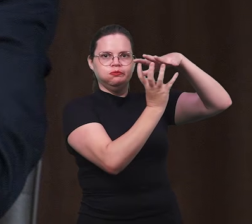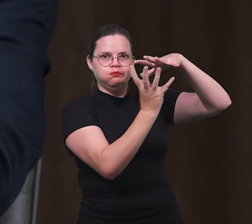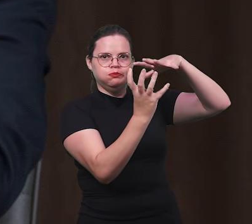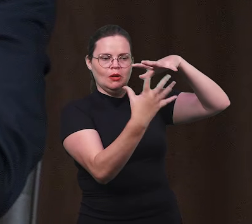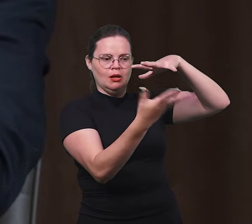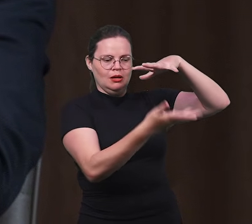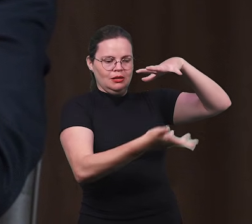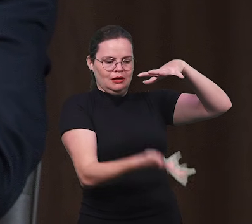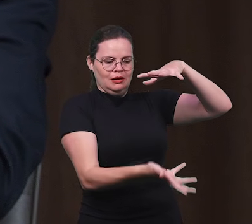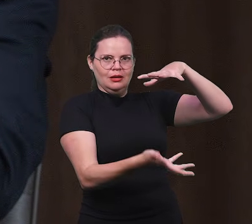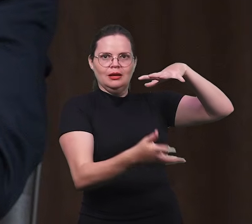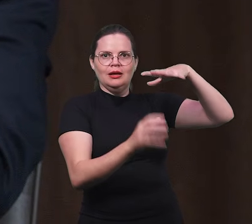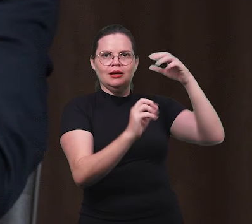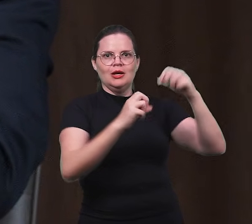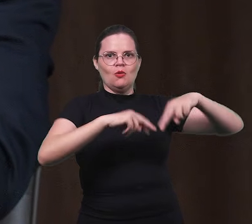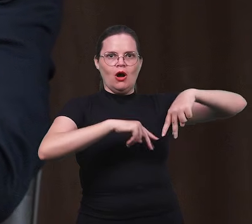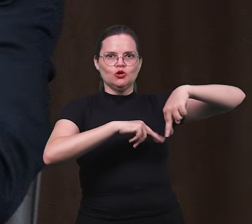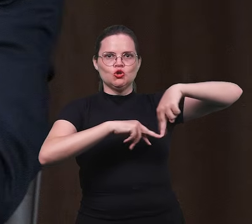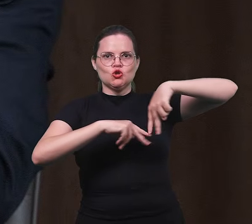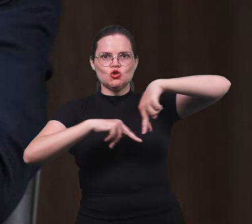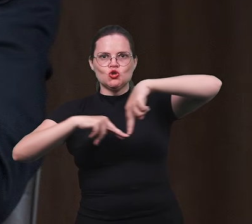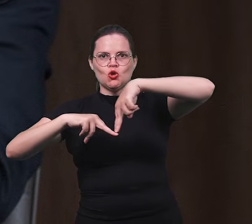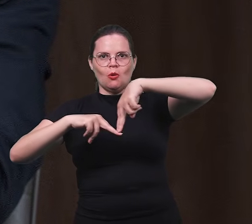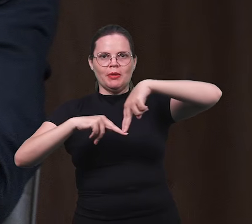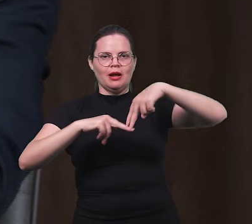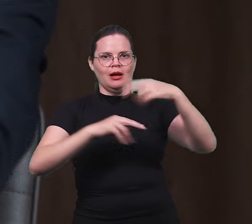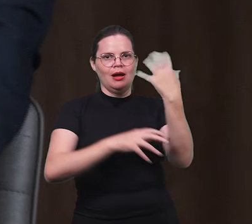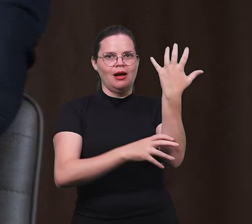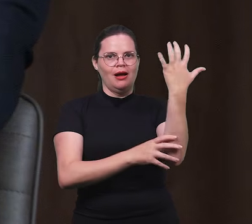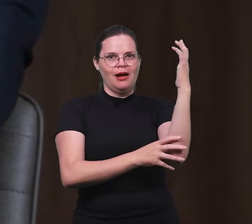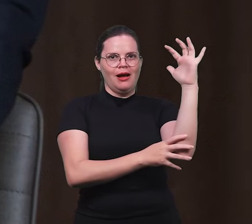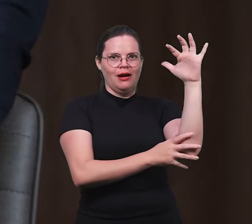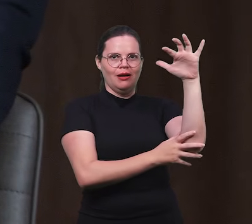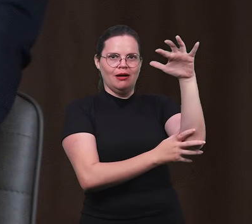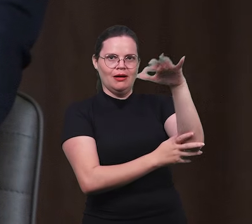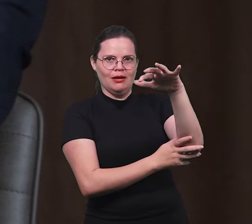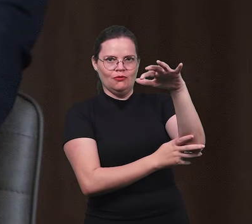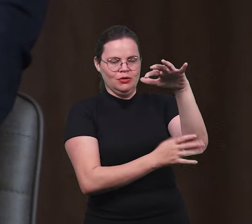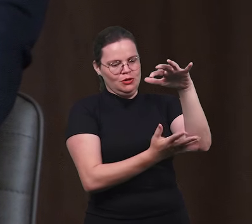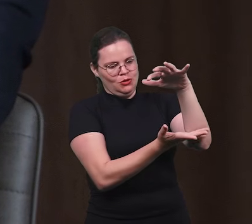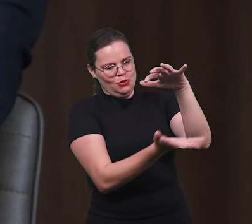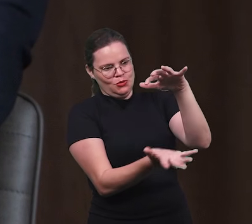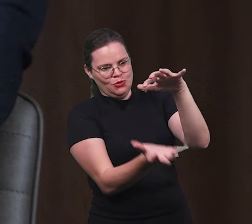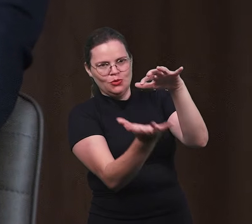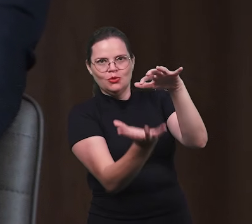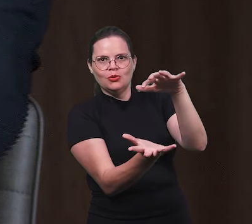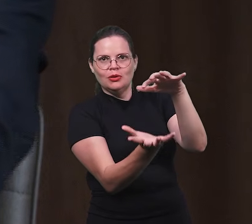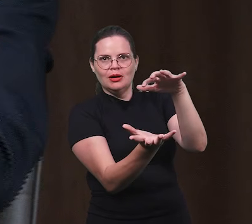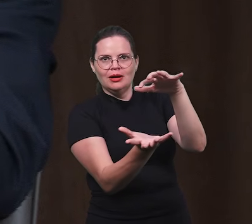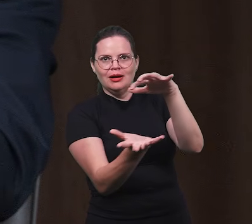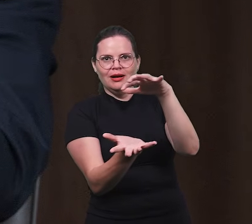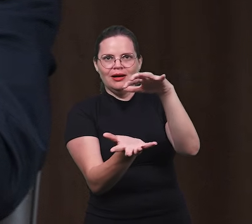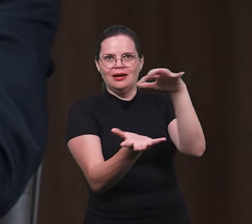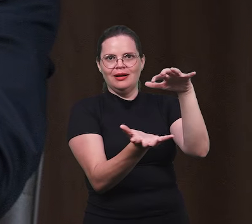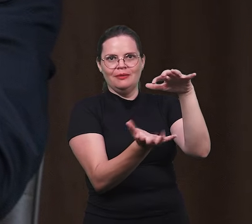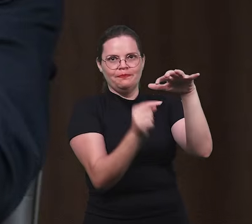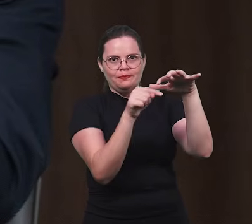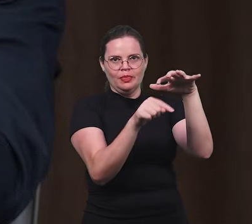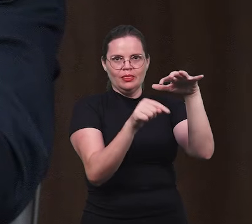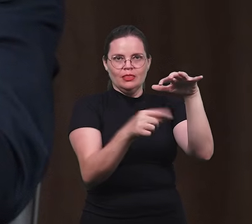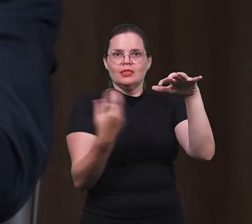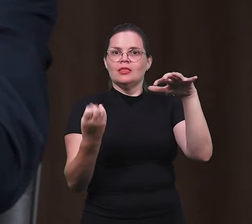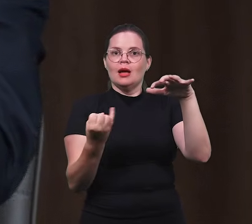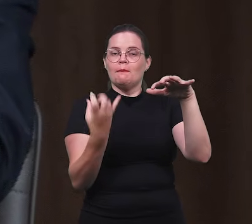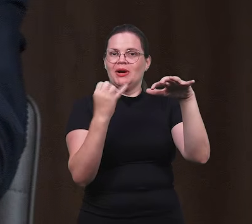Então a distância que é colocada é que o sol em certo grau, nessa videira, nessa parreira, não cobre de